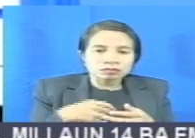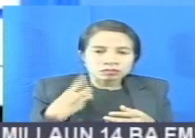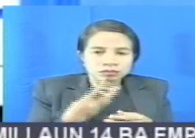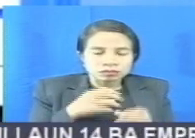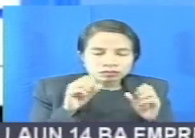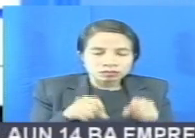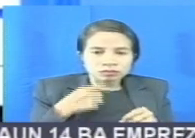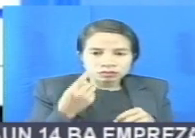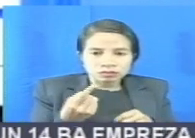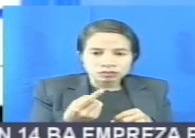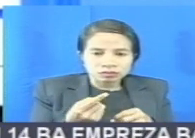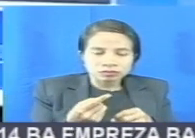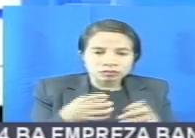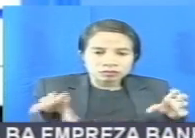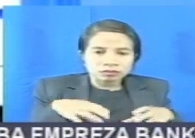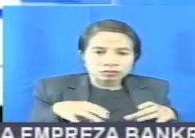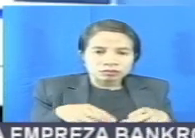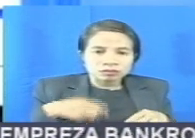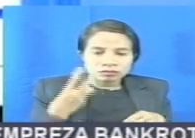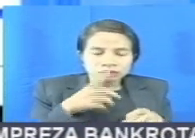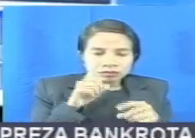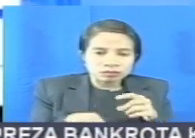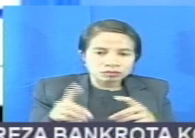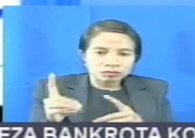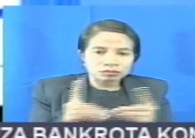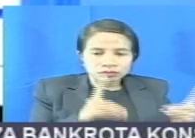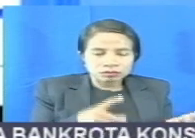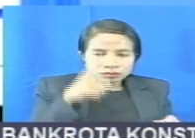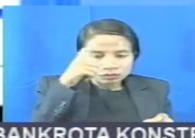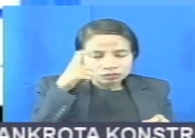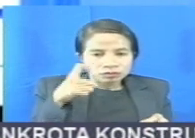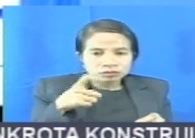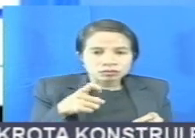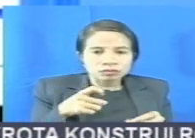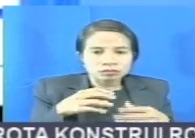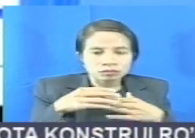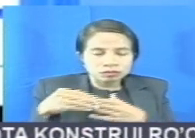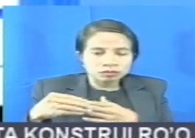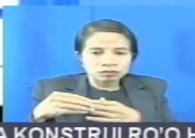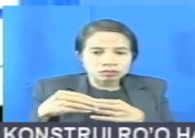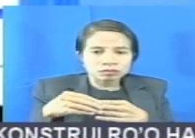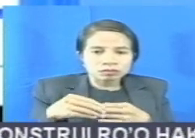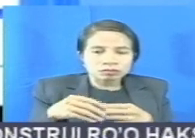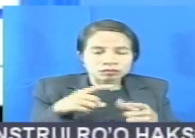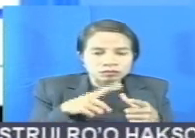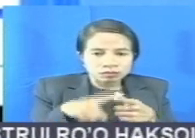ataque tecnicamente e operacionalizamente e tá bem implementa, mete em lei, instala lei a autoridade de proteção civil e